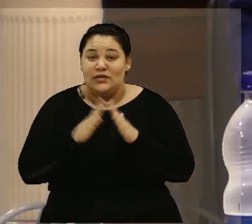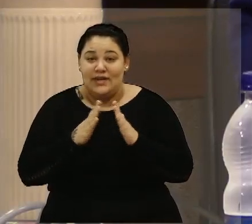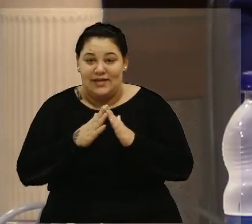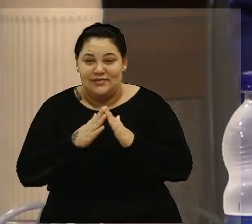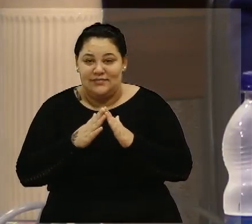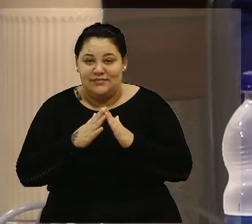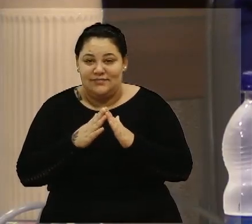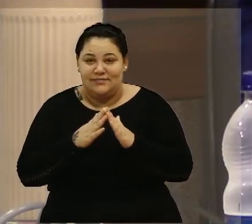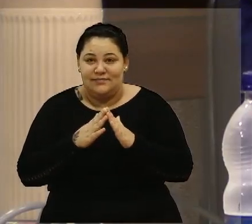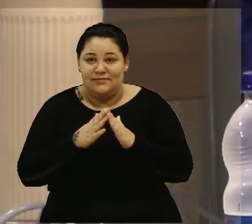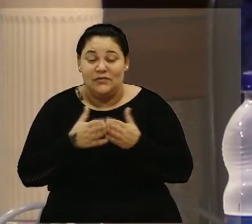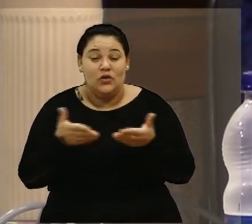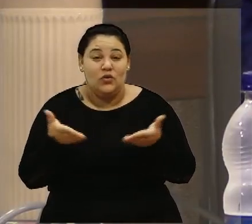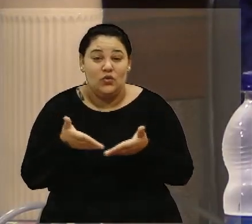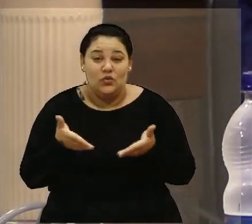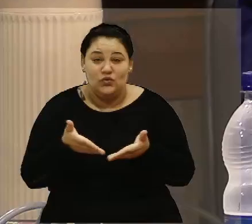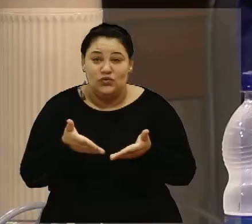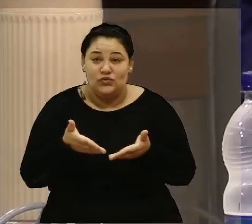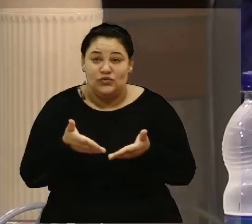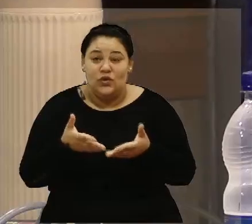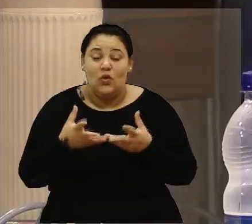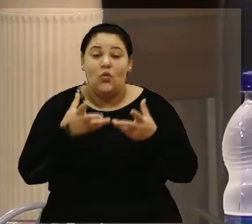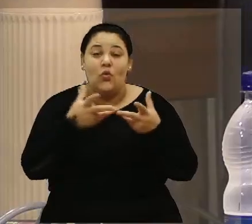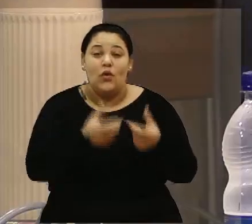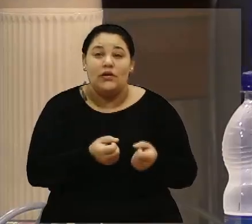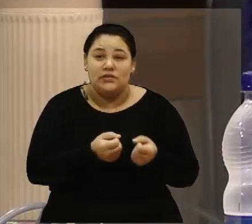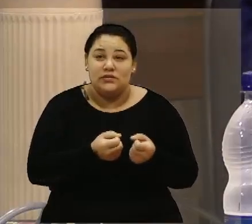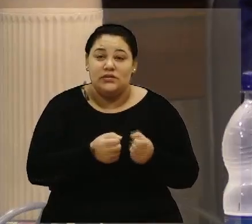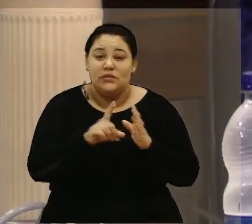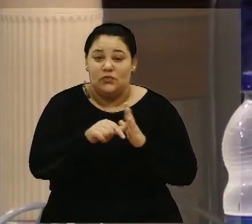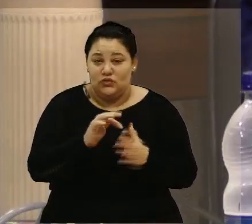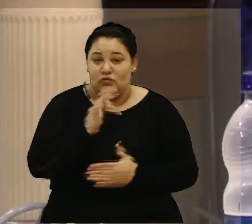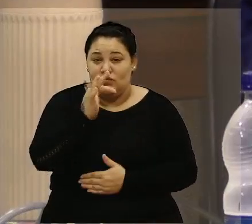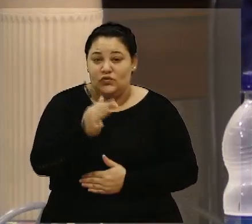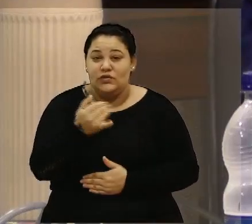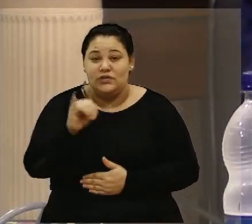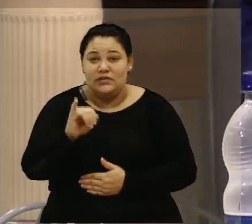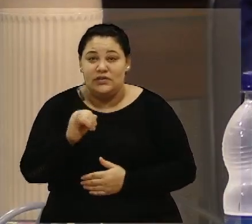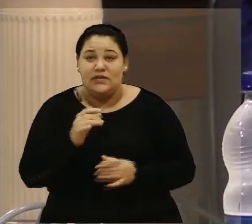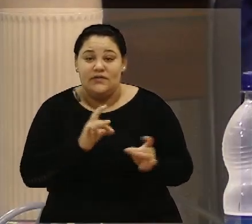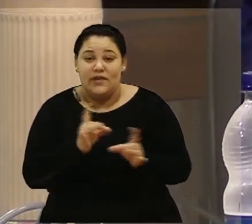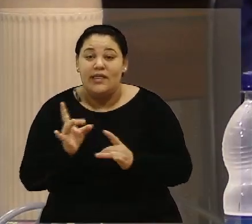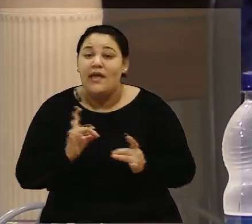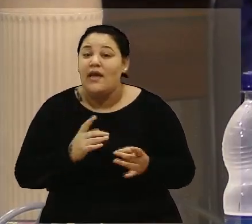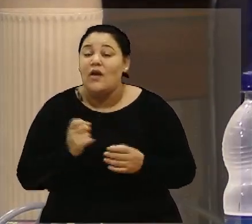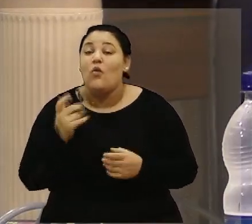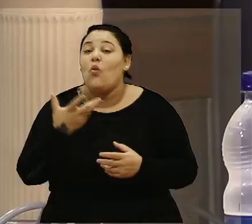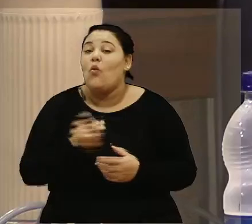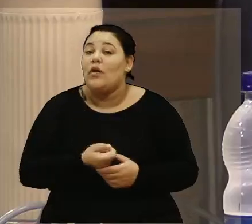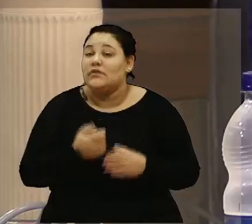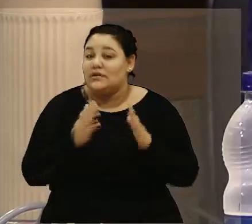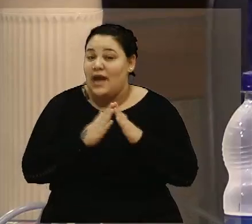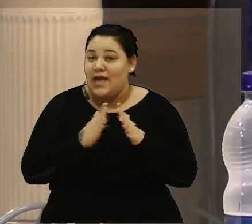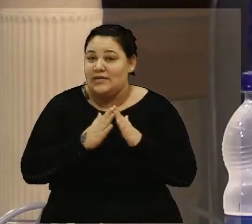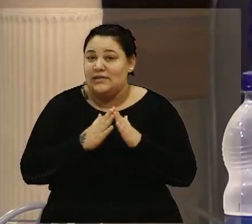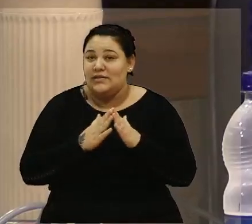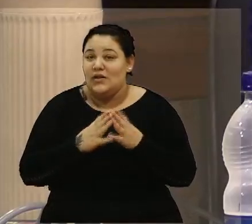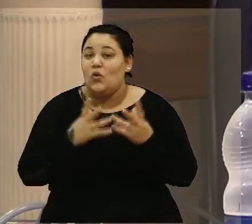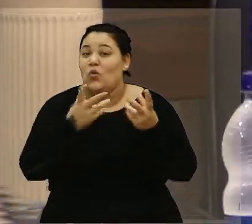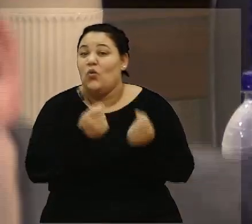sedes. Hoje serão quantas chácaras? Depois, no futuro, se tiver desapropriar mais adiante, serão quantas casas? Quantas